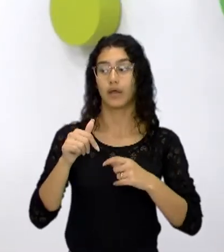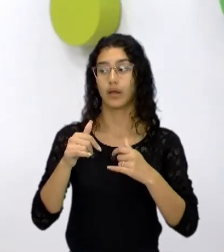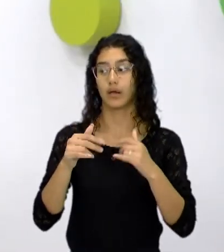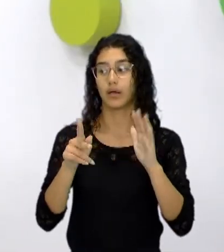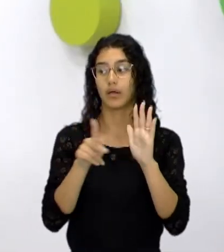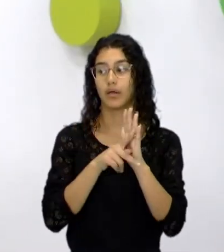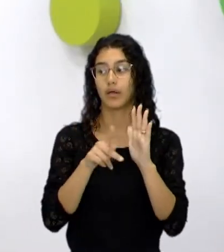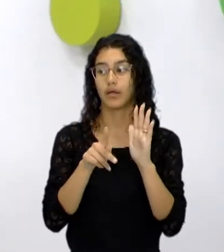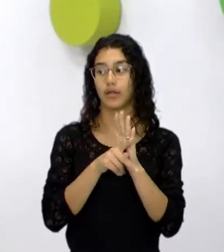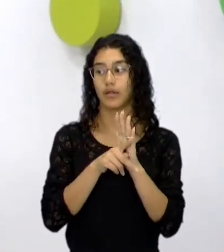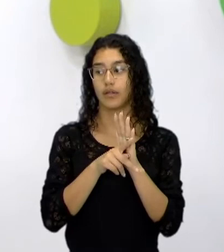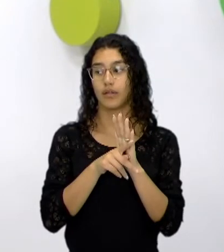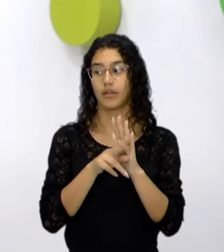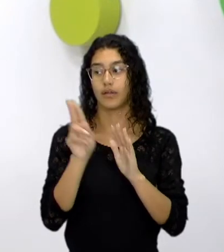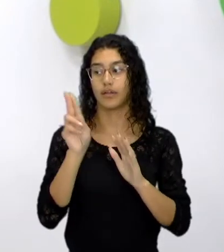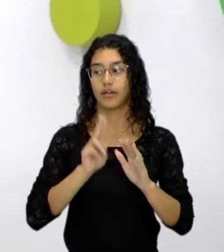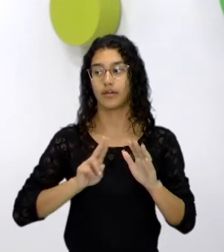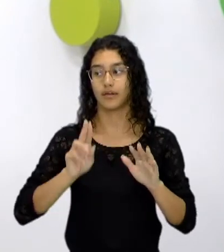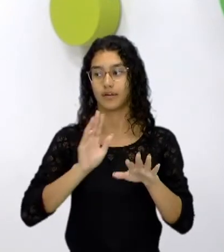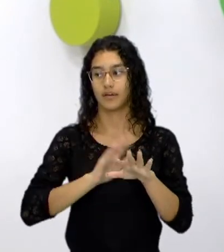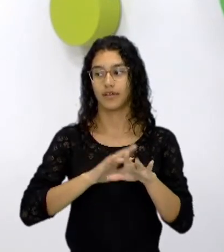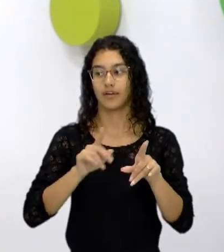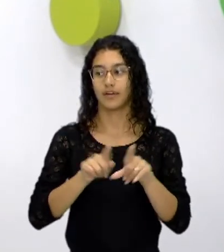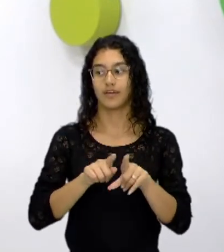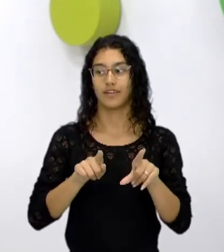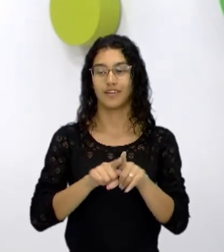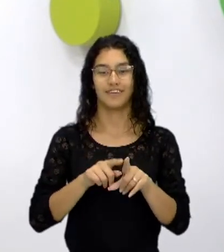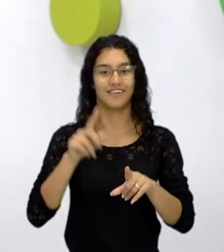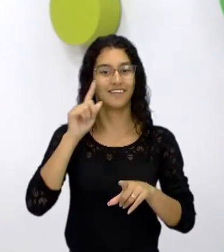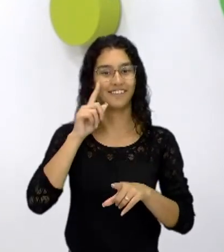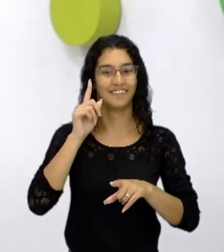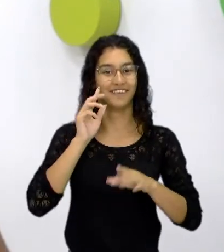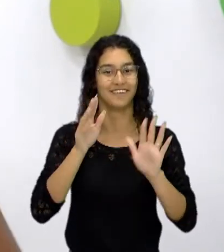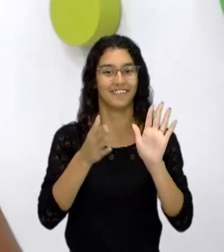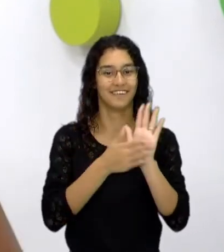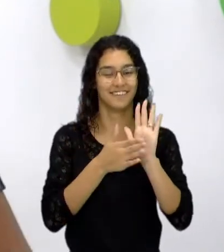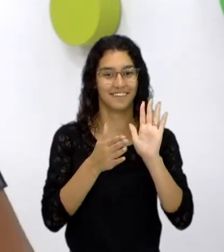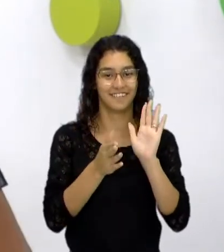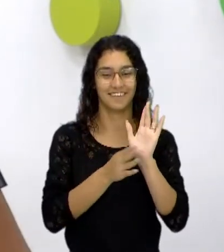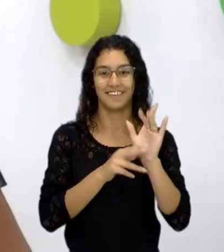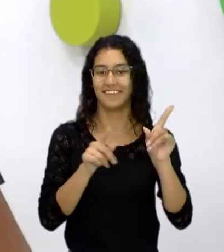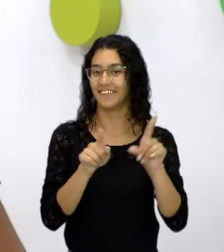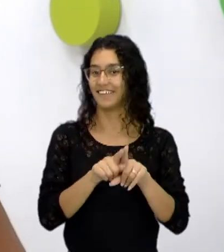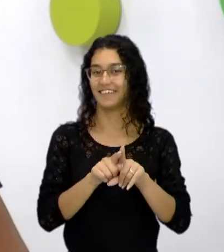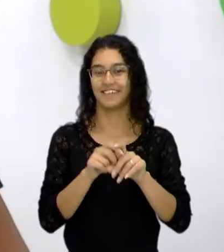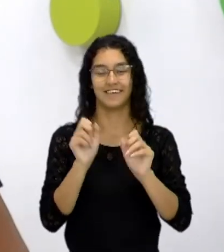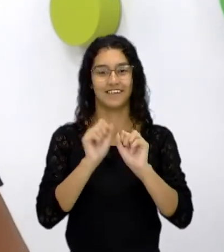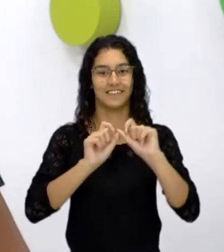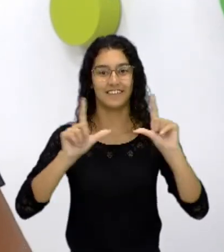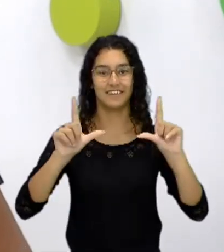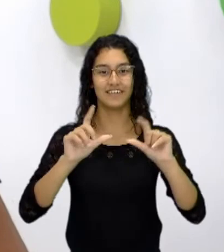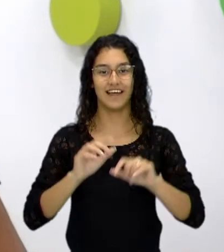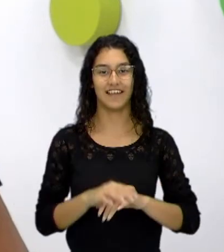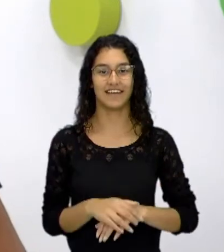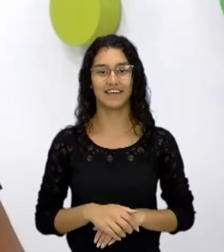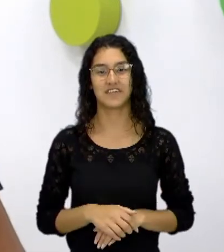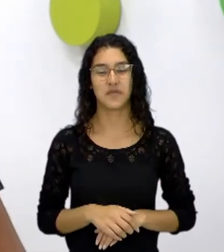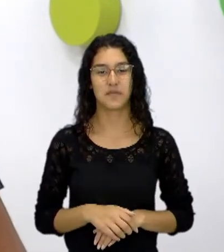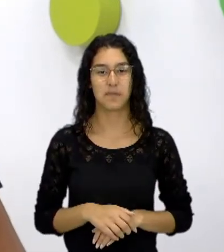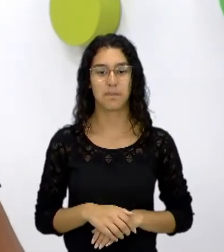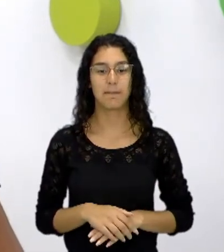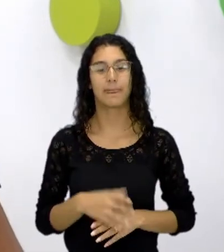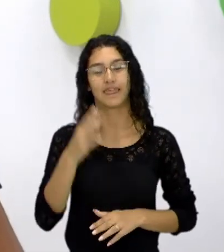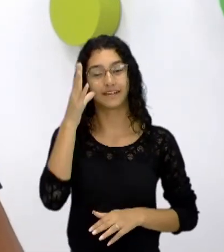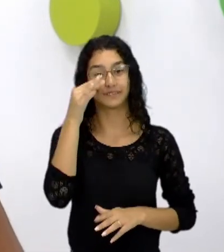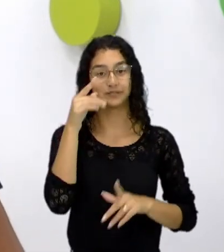própria dos usuários, né, comuns, hoje já tem sido apropriado até por empresas de propaganda, né? Então, é muito interessante.